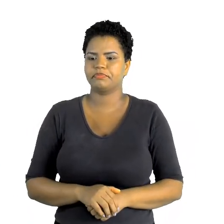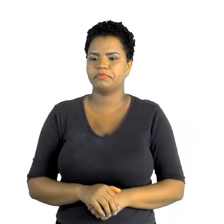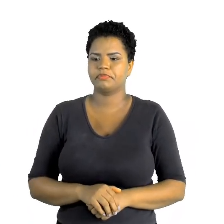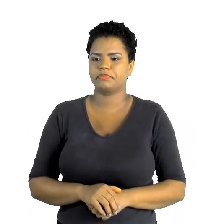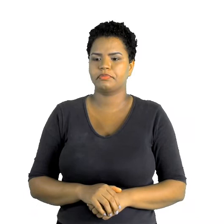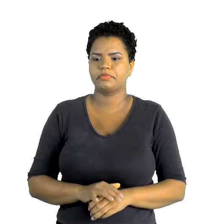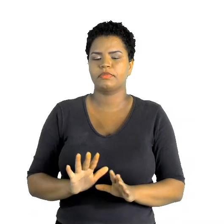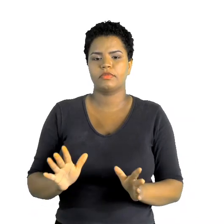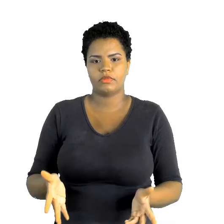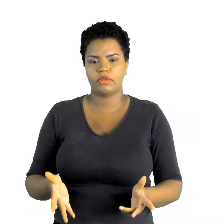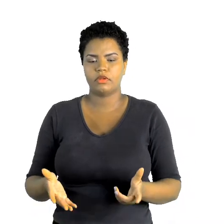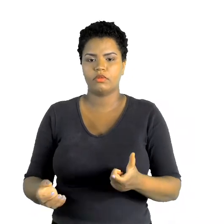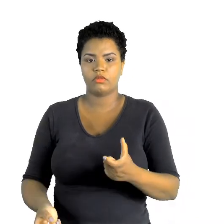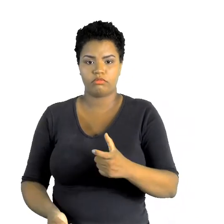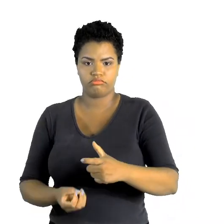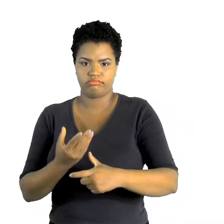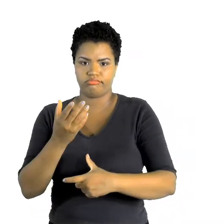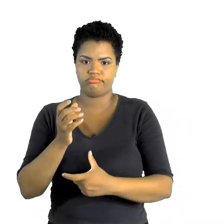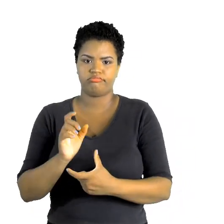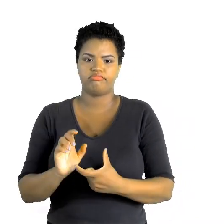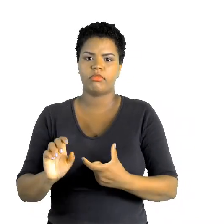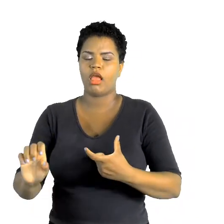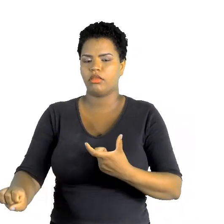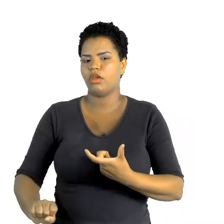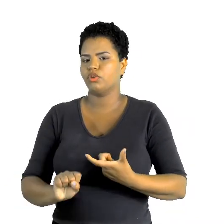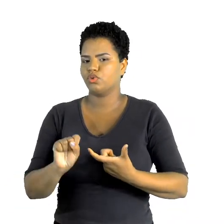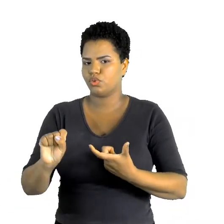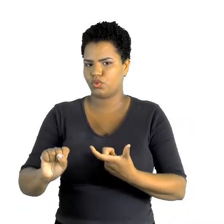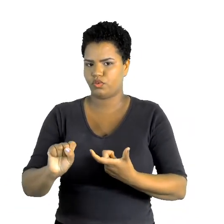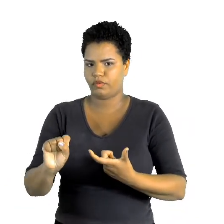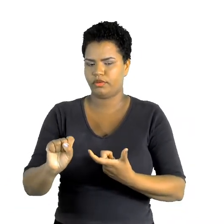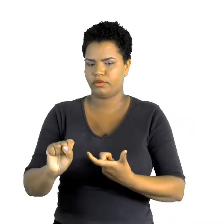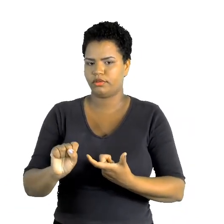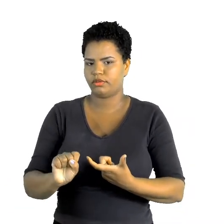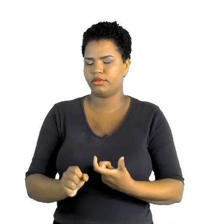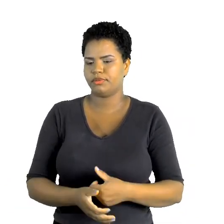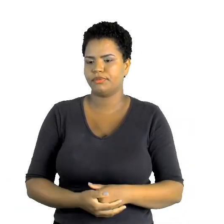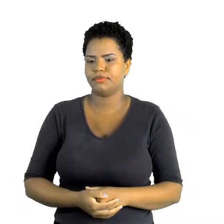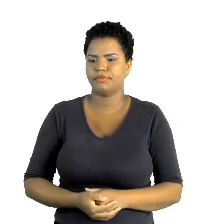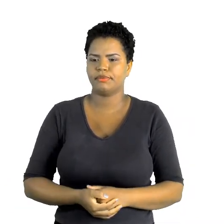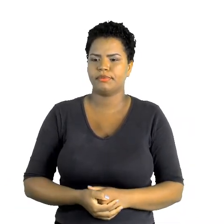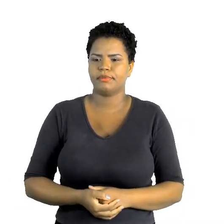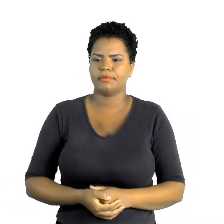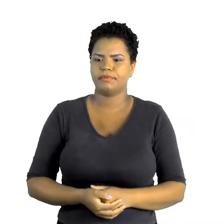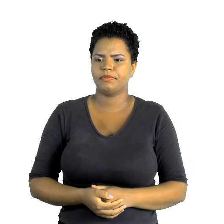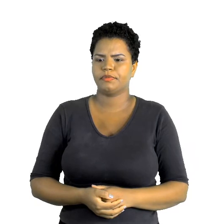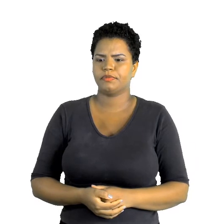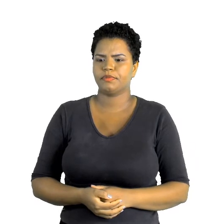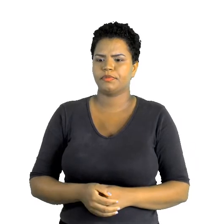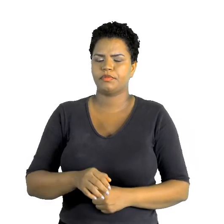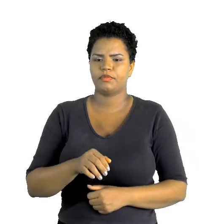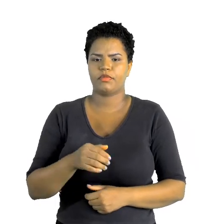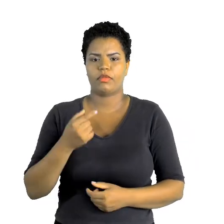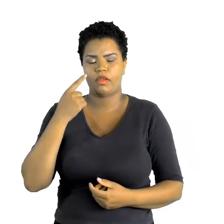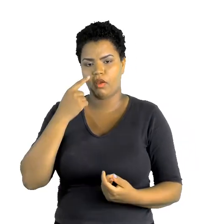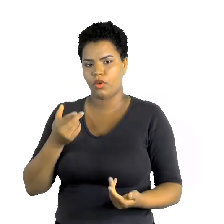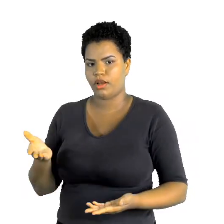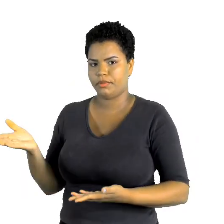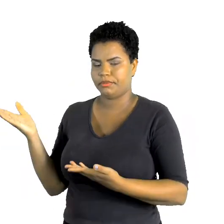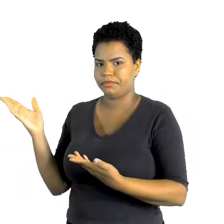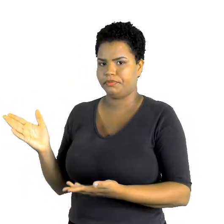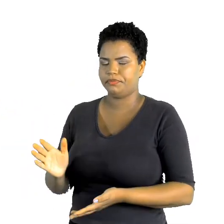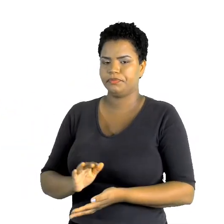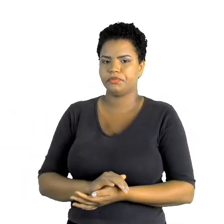essa formação, sufixação aqui, por sufixação. Your home, olha o nosso exemplo. Your home